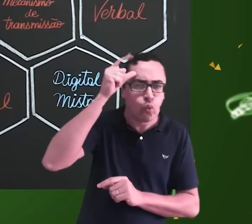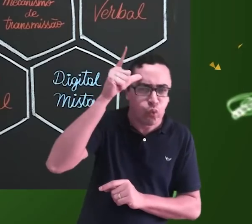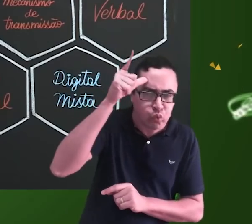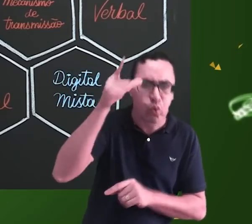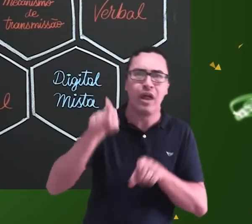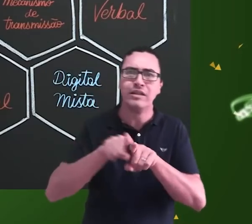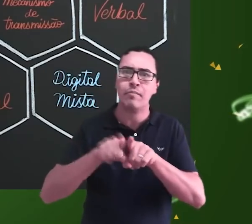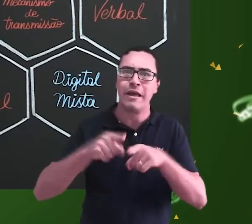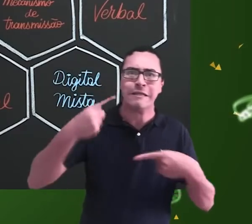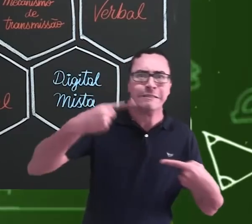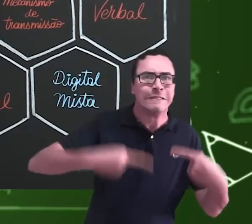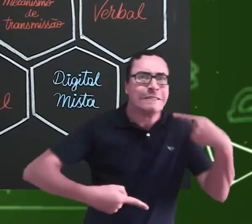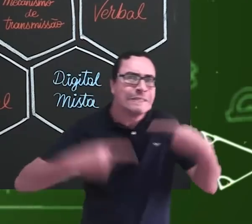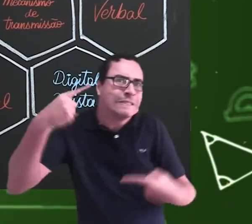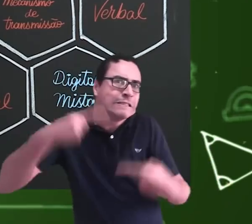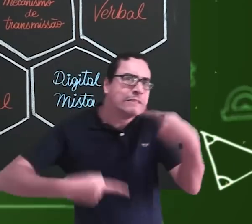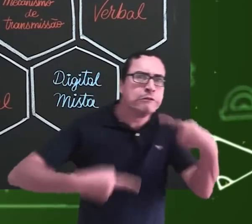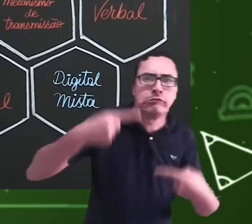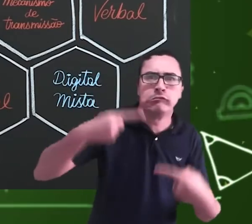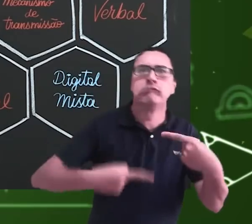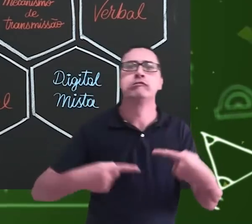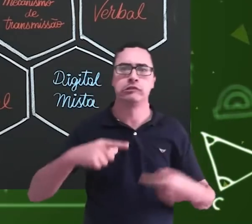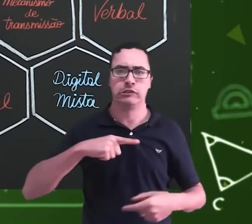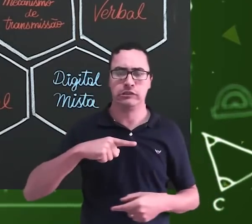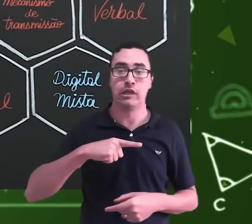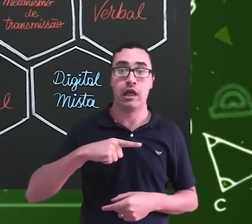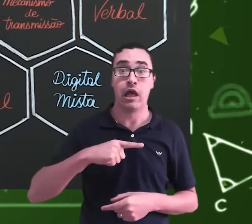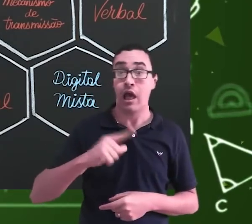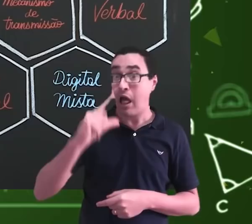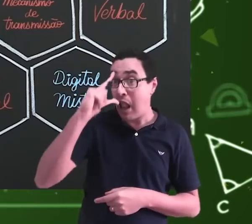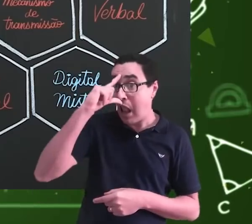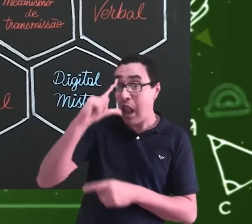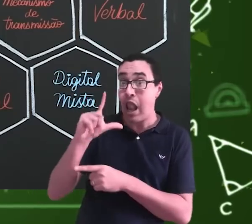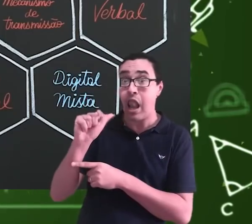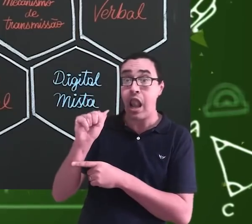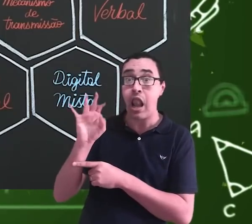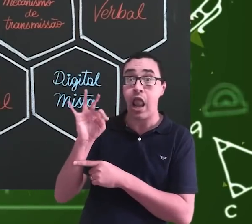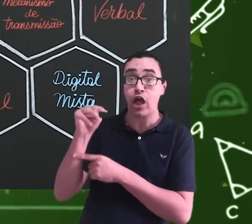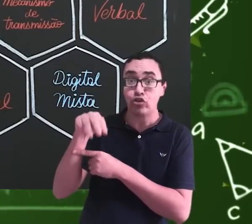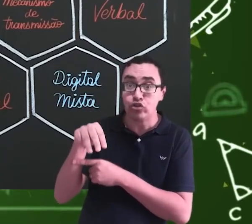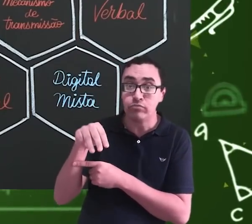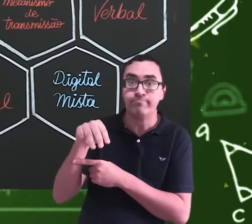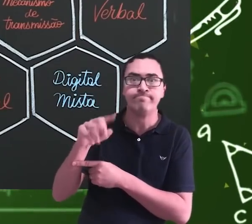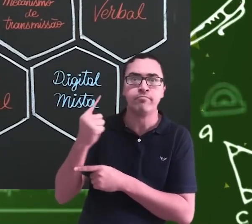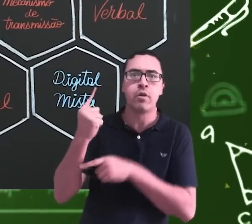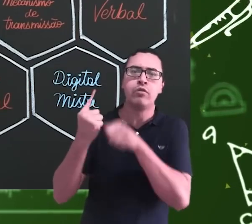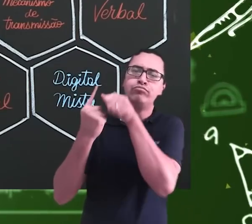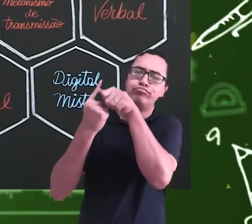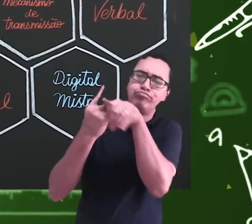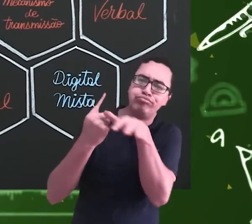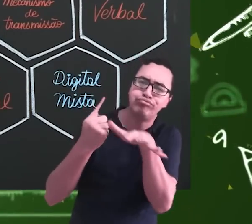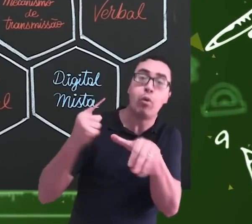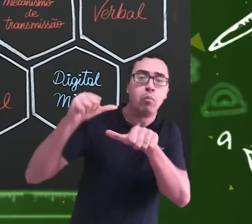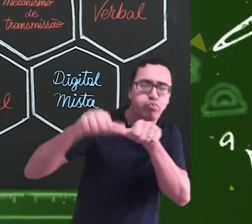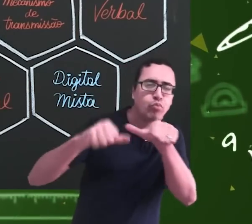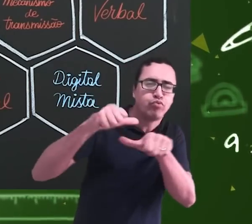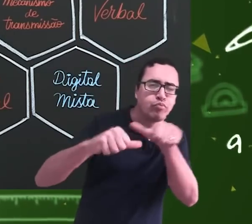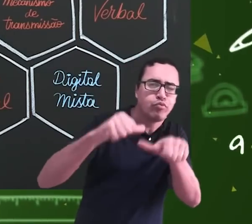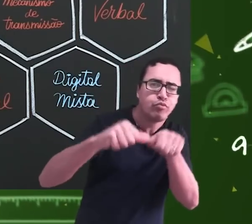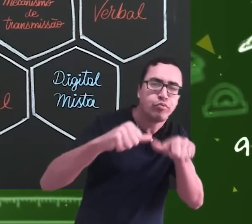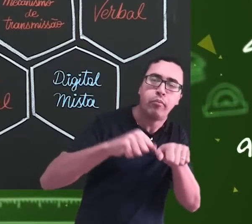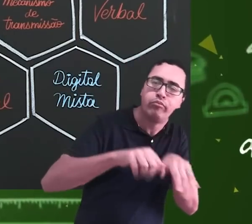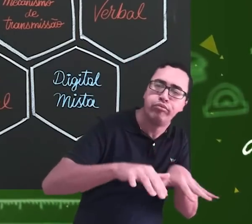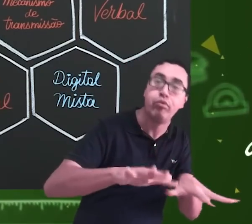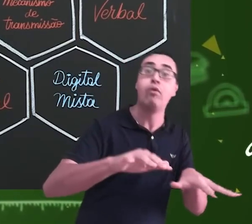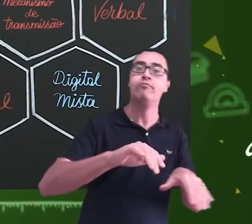por acaso a língua portuguesa vem de uma variação do latim, que aos poucos vai ganhando uma propriedade, uma particularidade tão